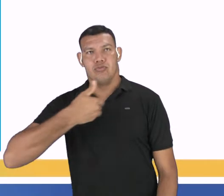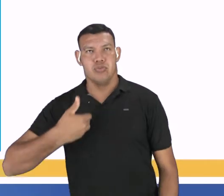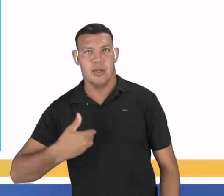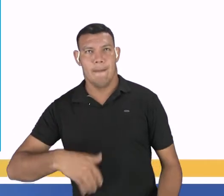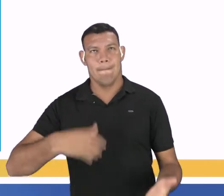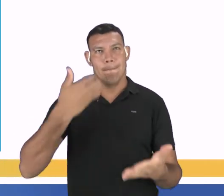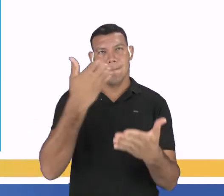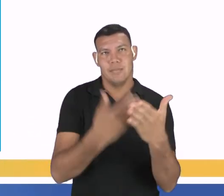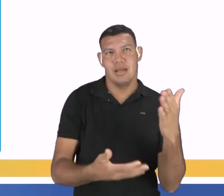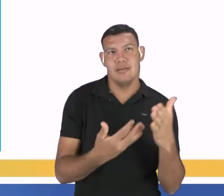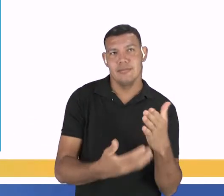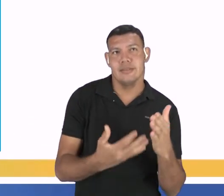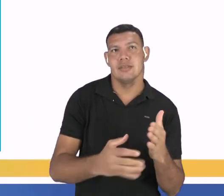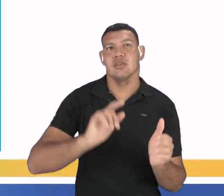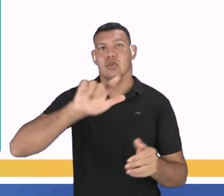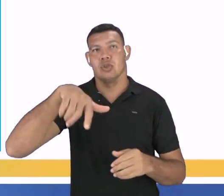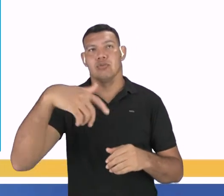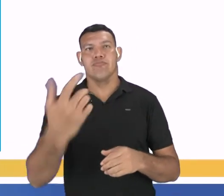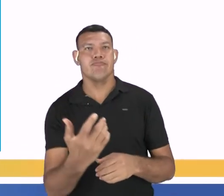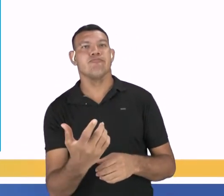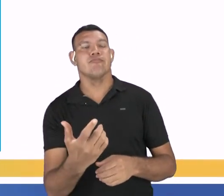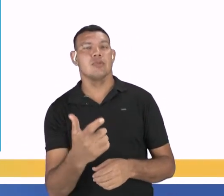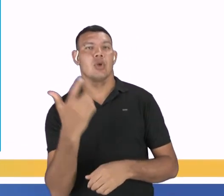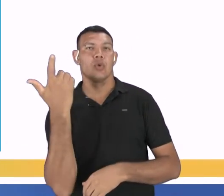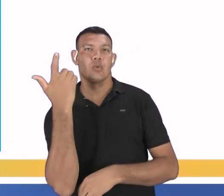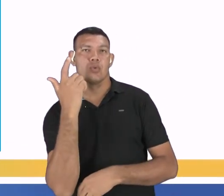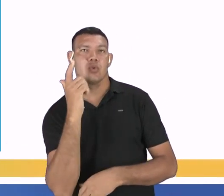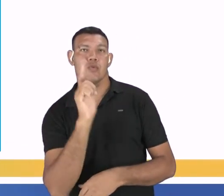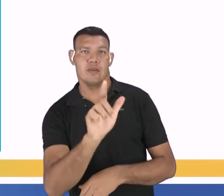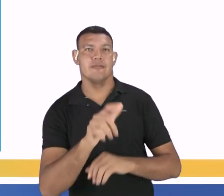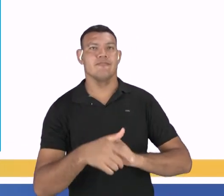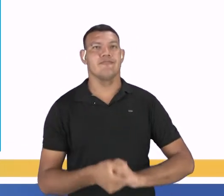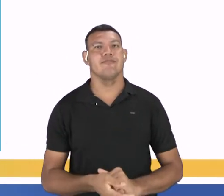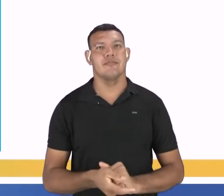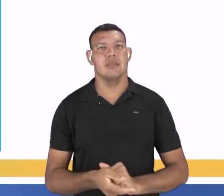uma aliança anglo-francesa. Claro que os países europeus